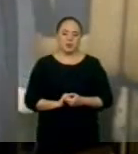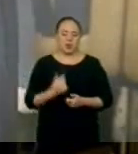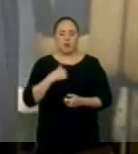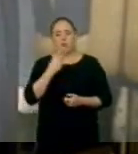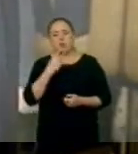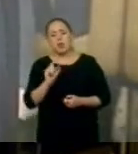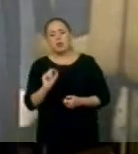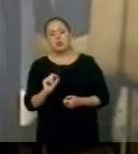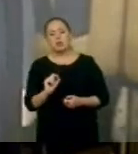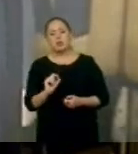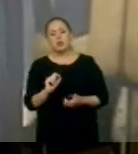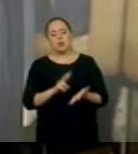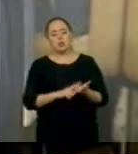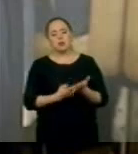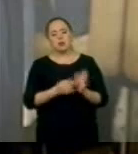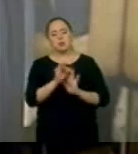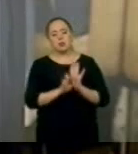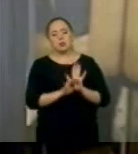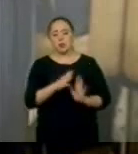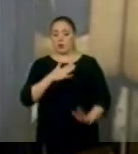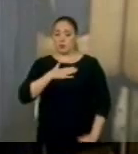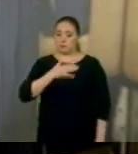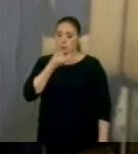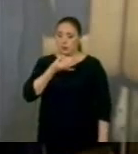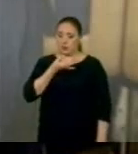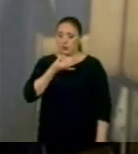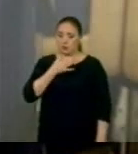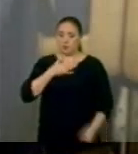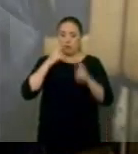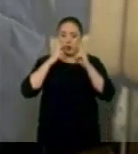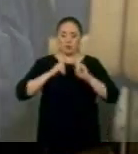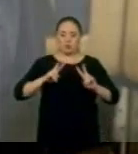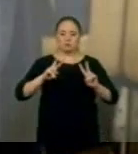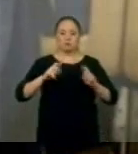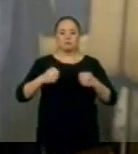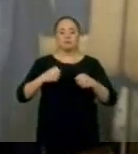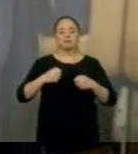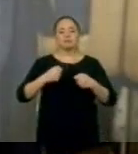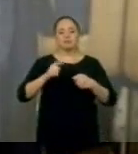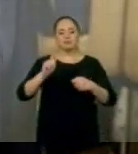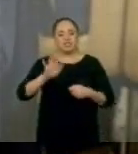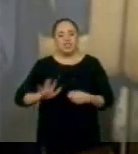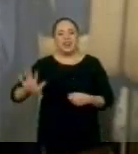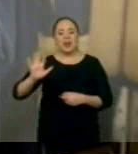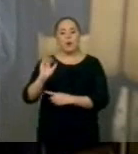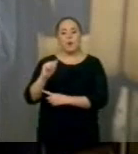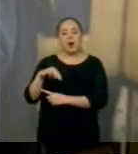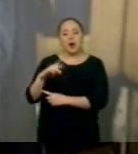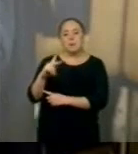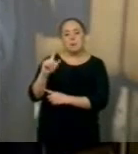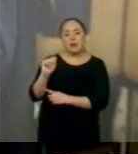interpretação, a meu modo de ver, há que ser ampla no Supremo Tribunal Federal com